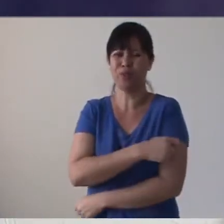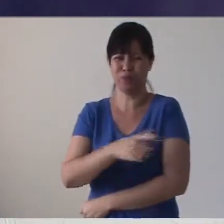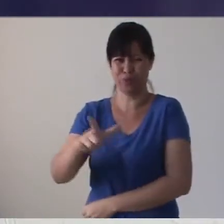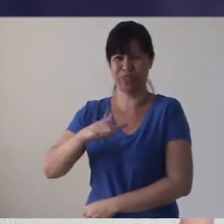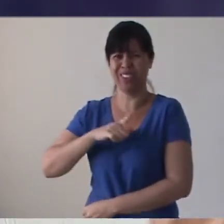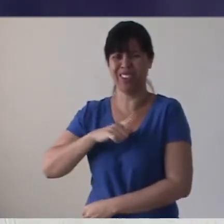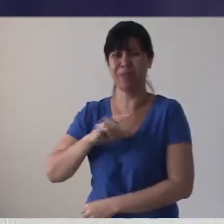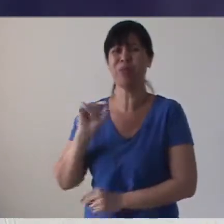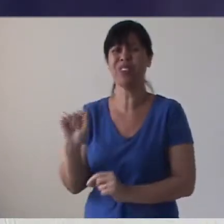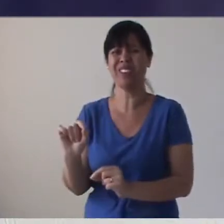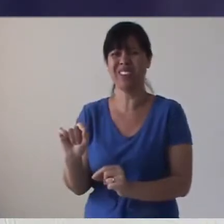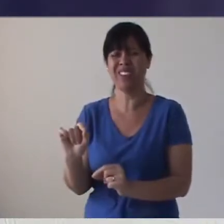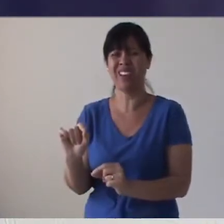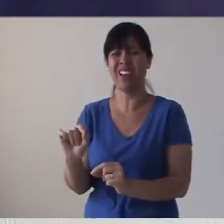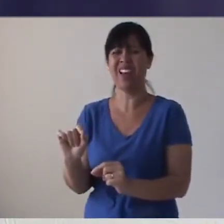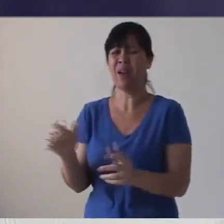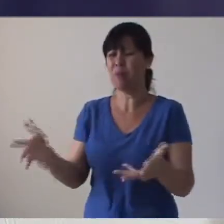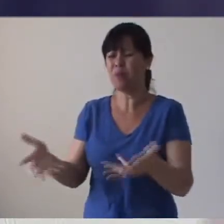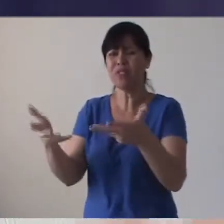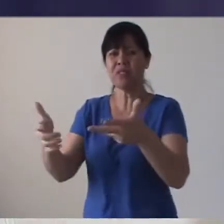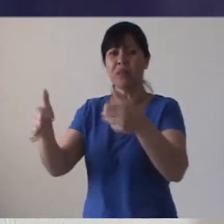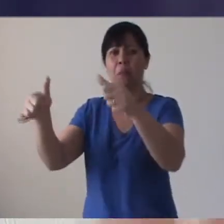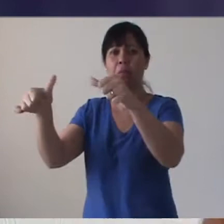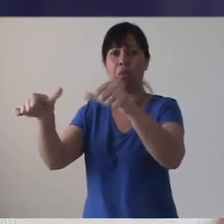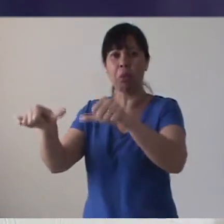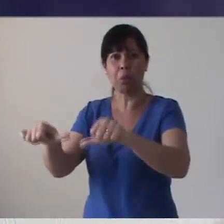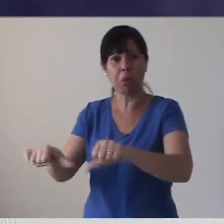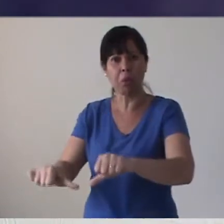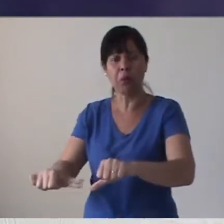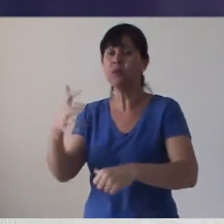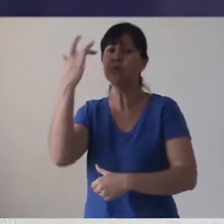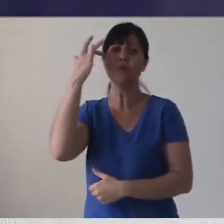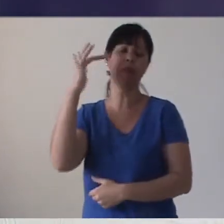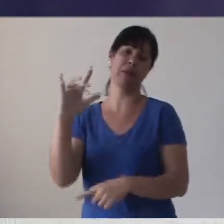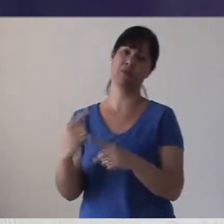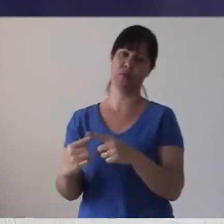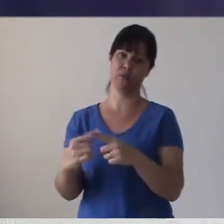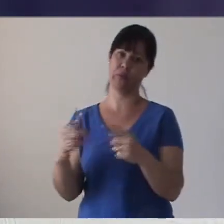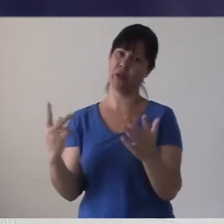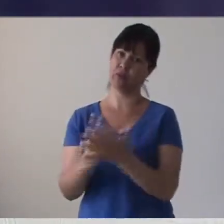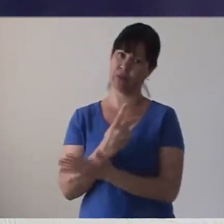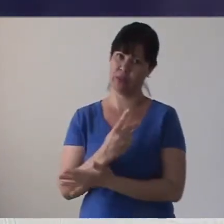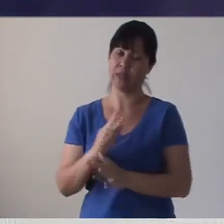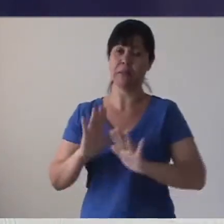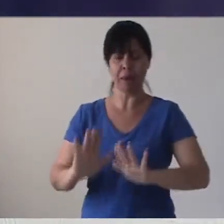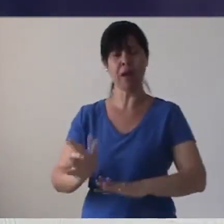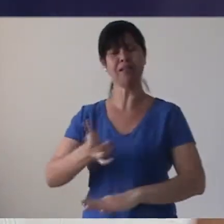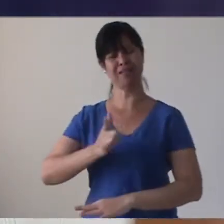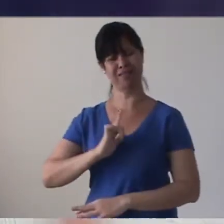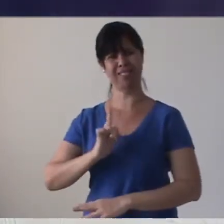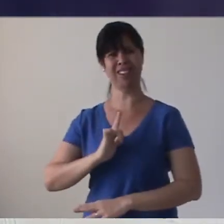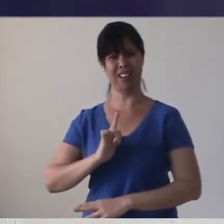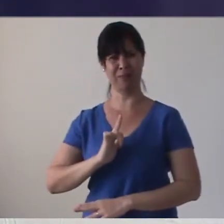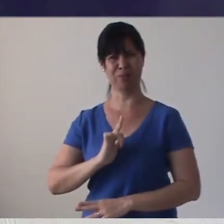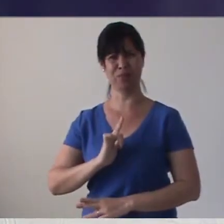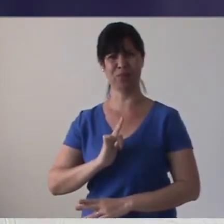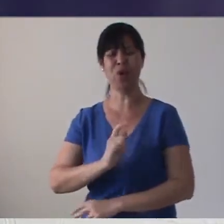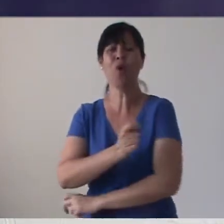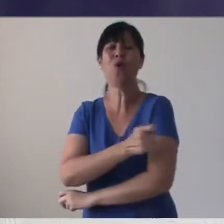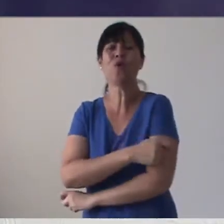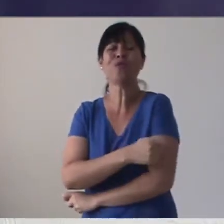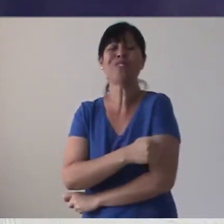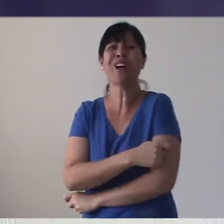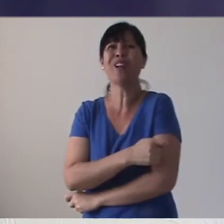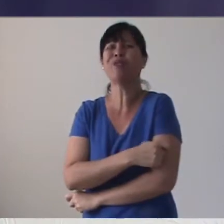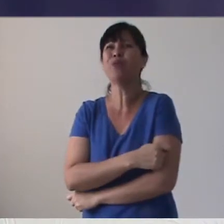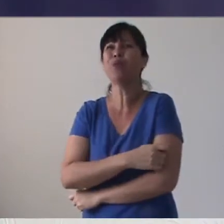desmotivado. Grande parte são muito desmotivados. Não sabem com o quê, mas são desmotivados, tá? Os alunos são muito